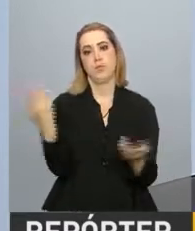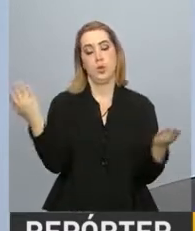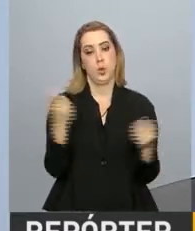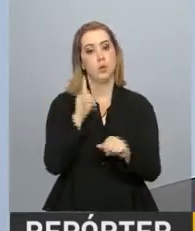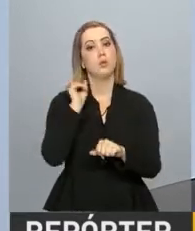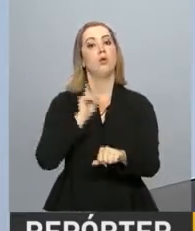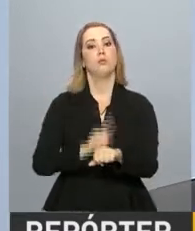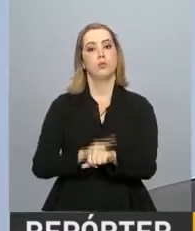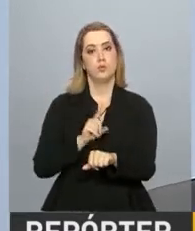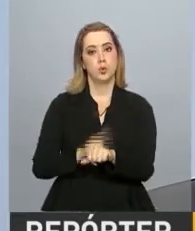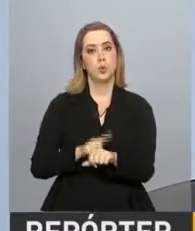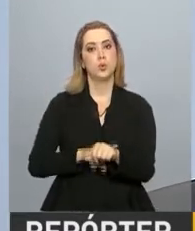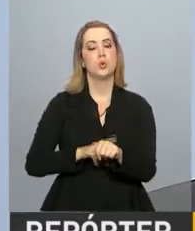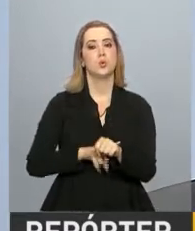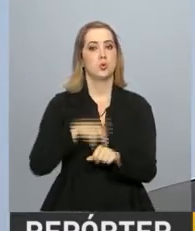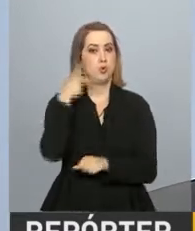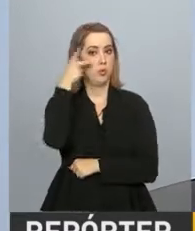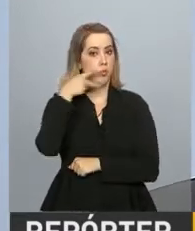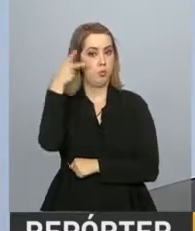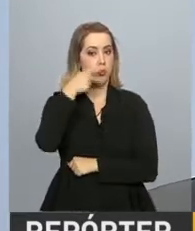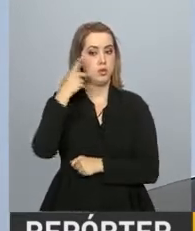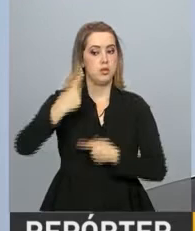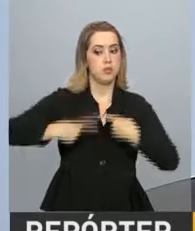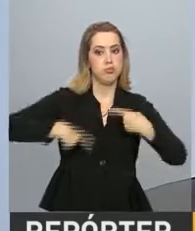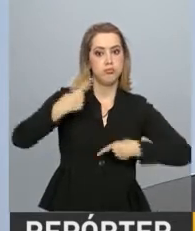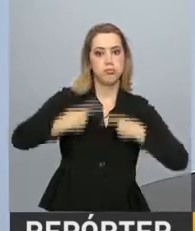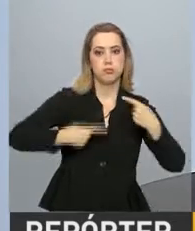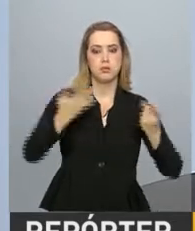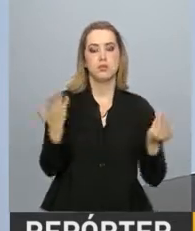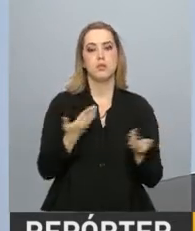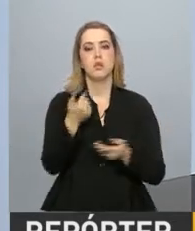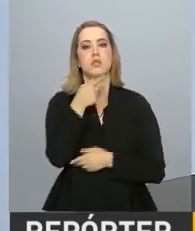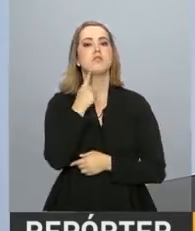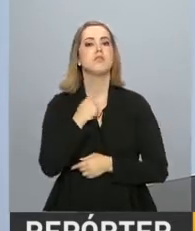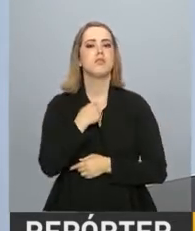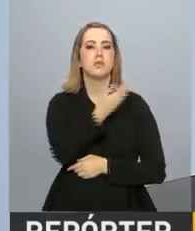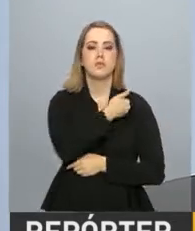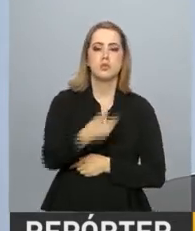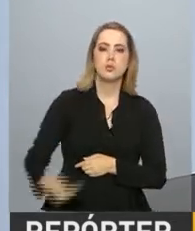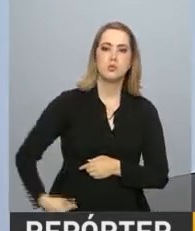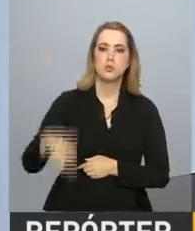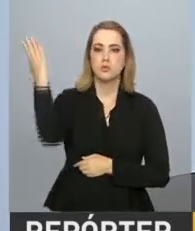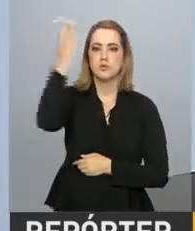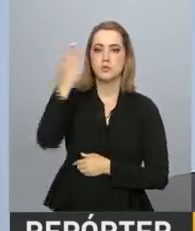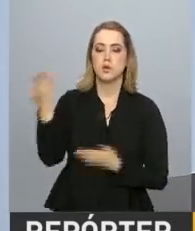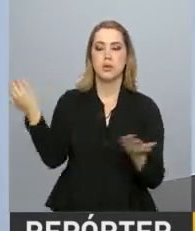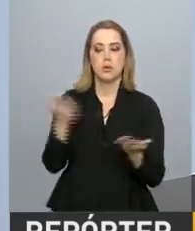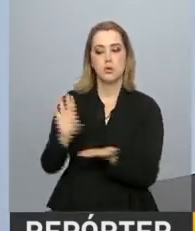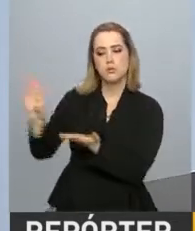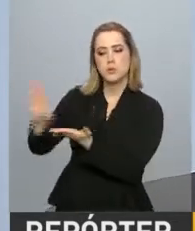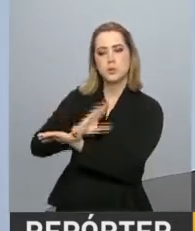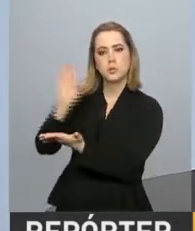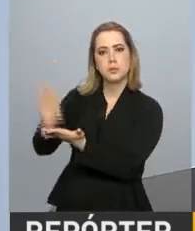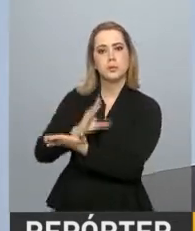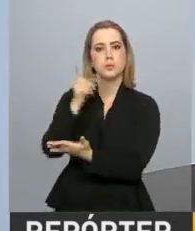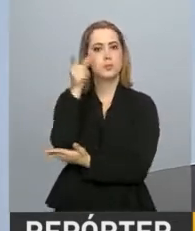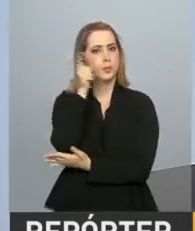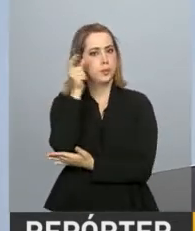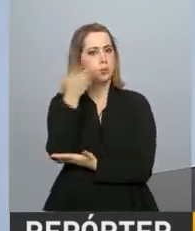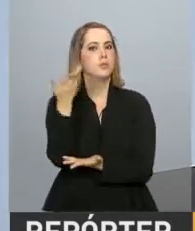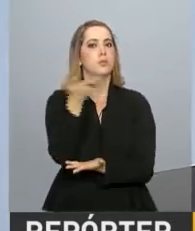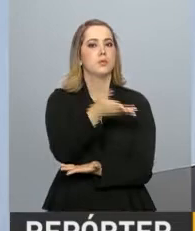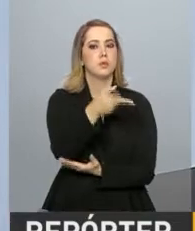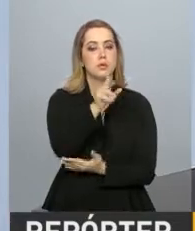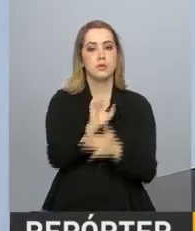momento político e a vontade do governo brasileiro de poder atrair investimento nesse novo momento onde as